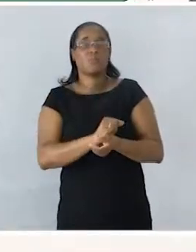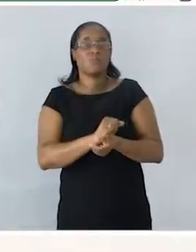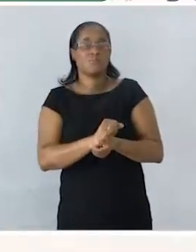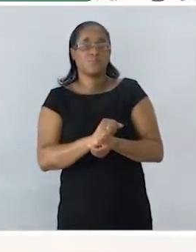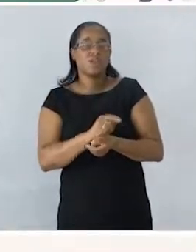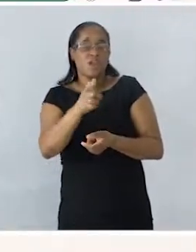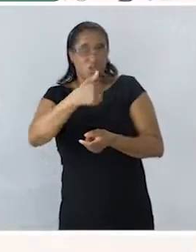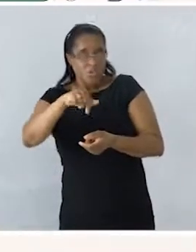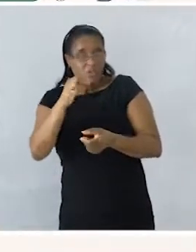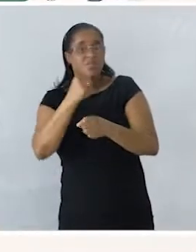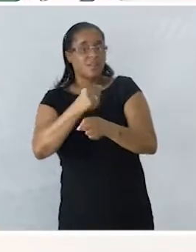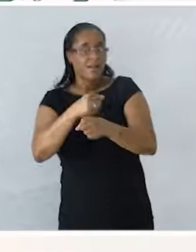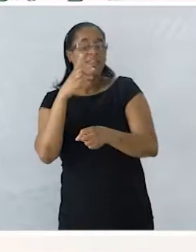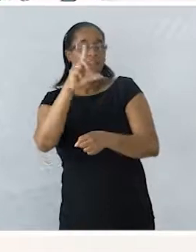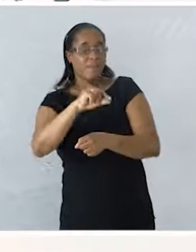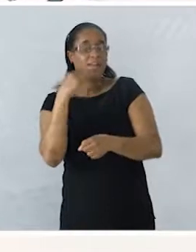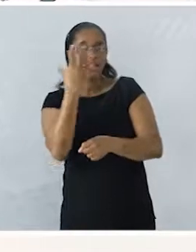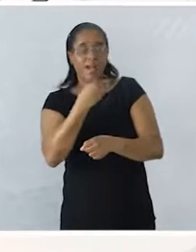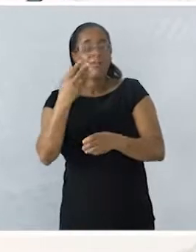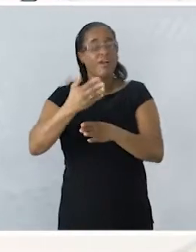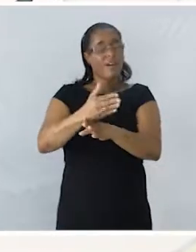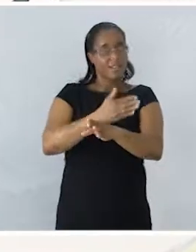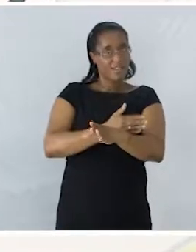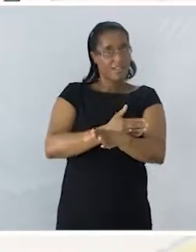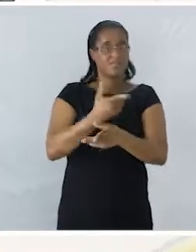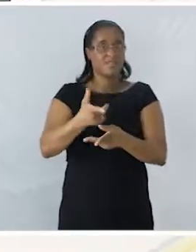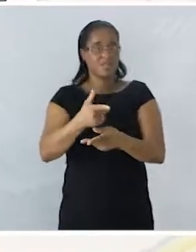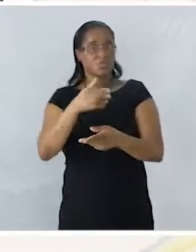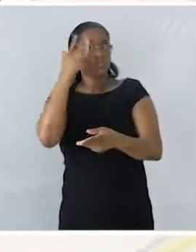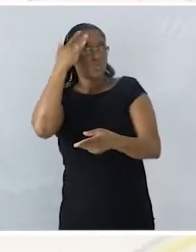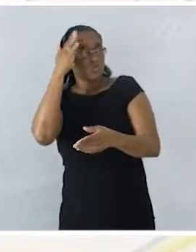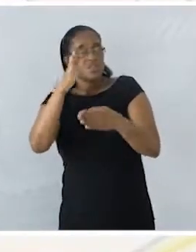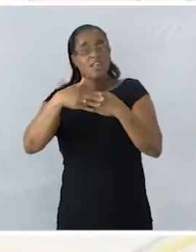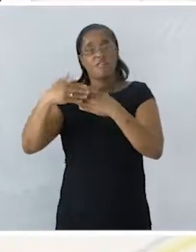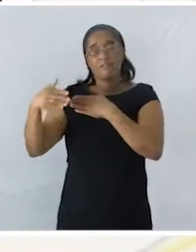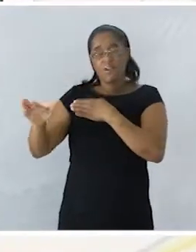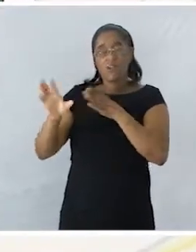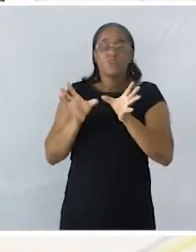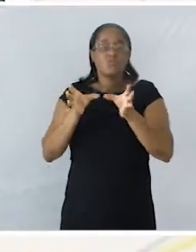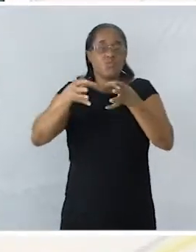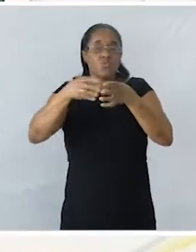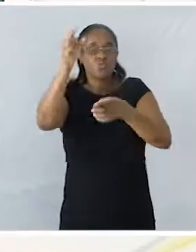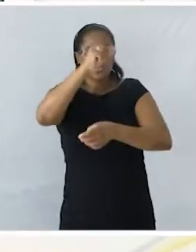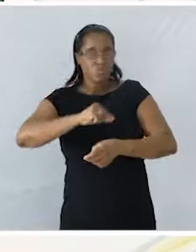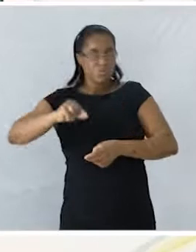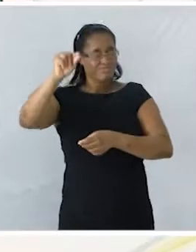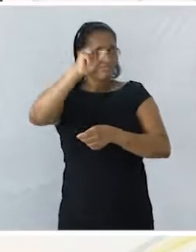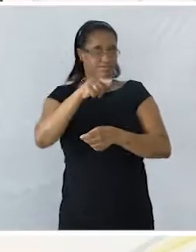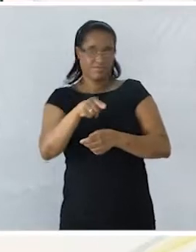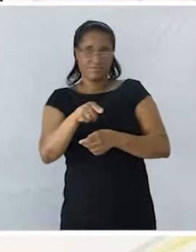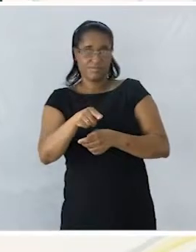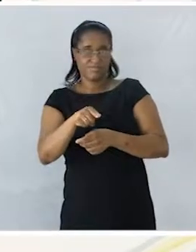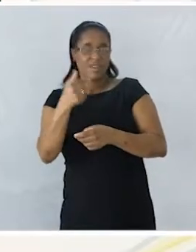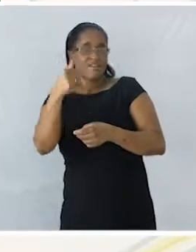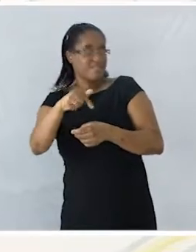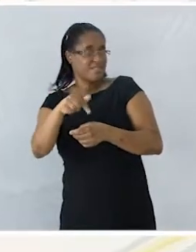nós vimos também na aula anterior que o elemento que está fora do conjunto, ele não está